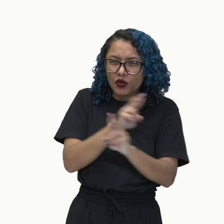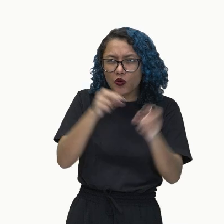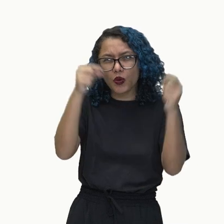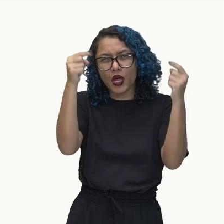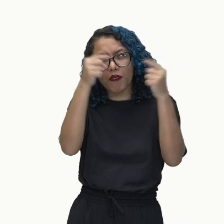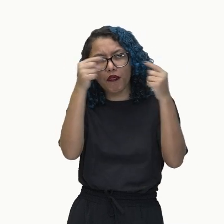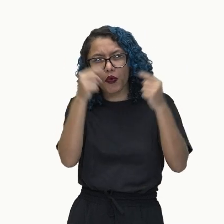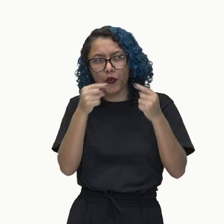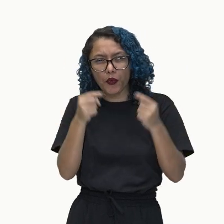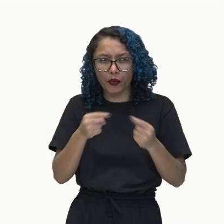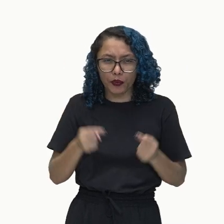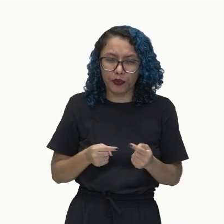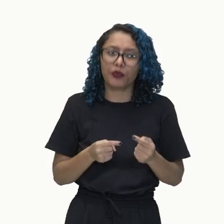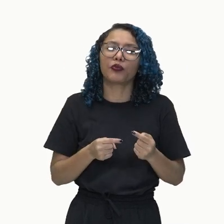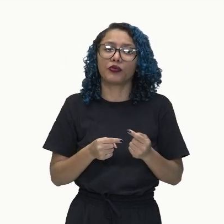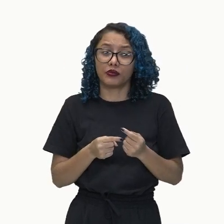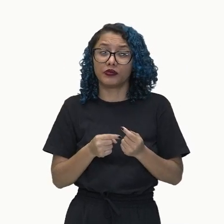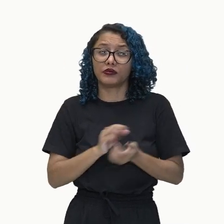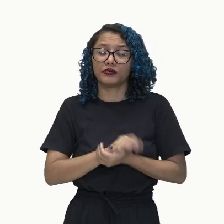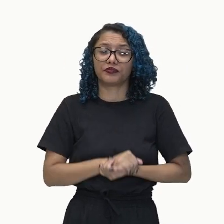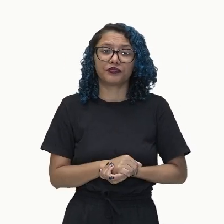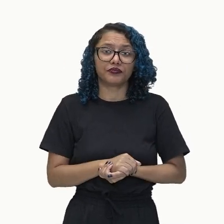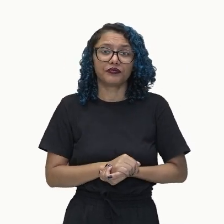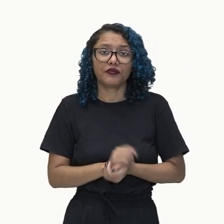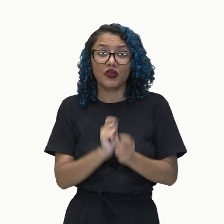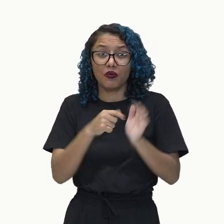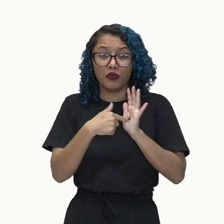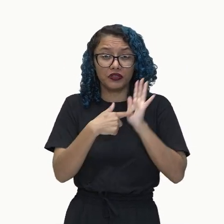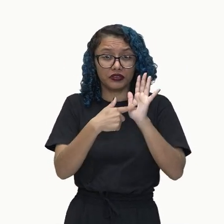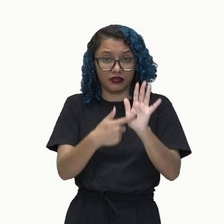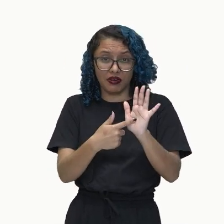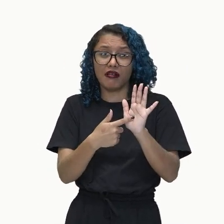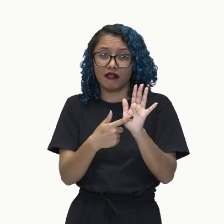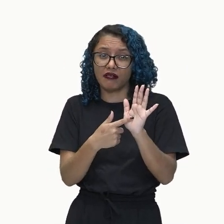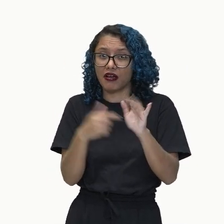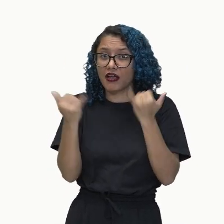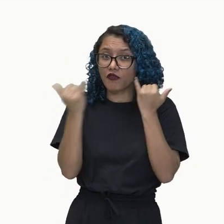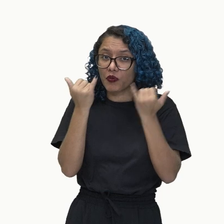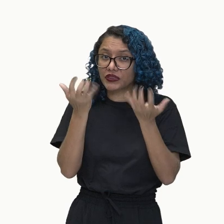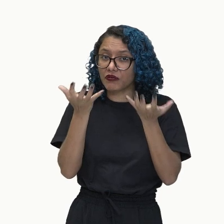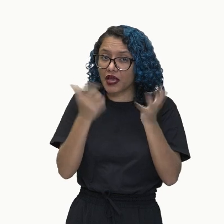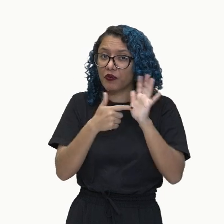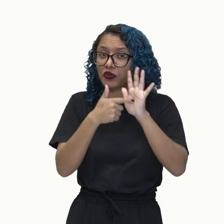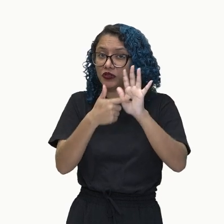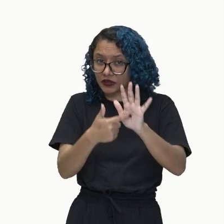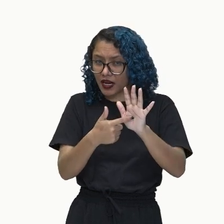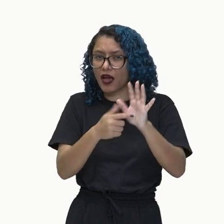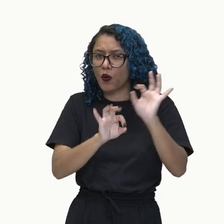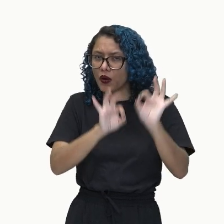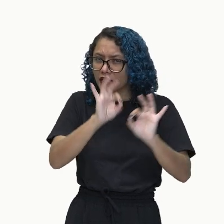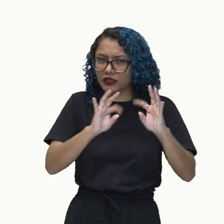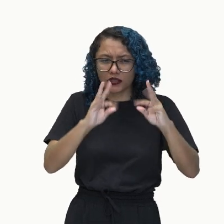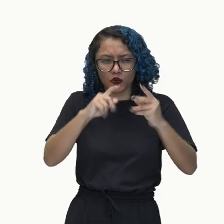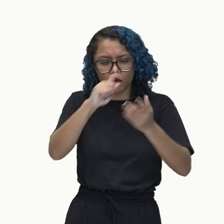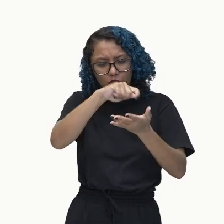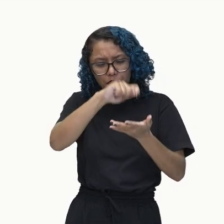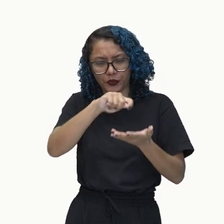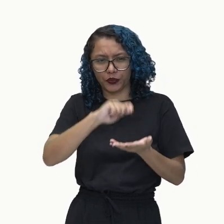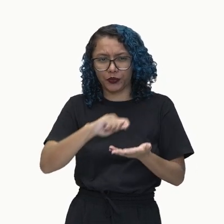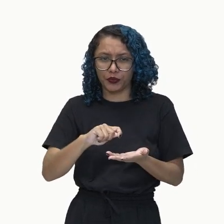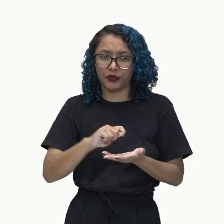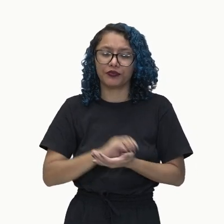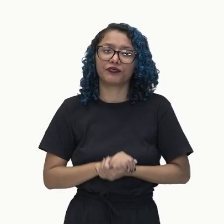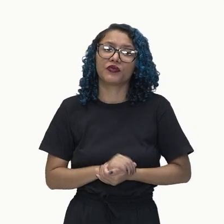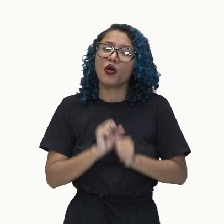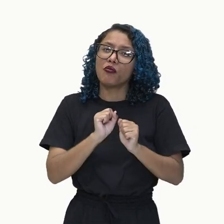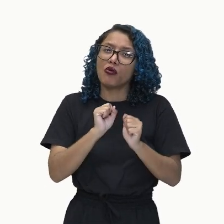para chegarem a algum ponto que você quer destacar. Então, pode ser correlacionar as informações de uma obra ou